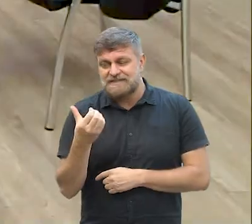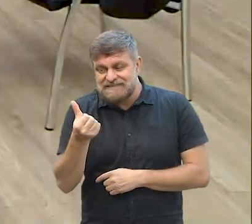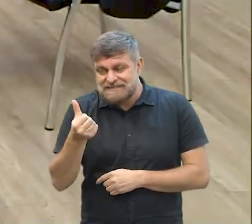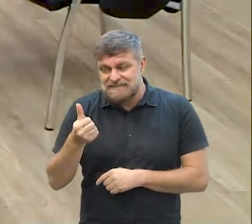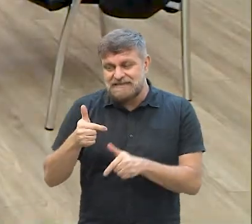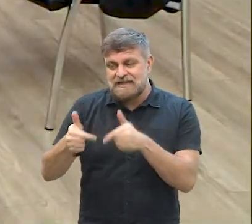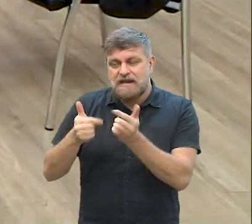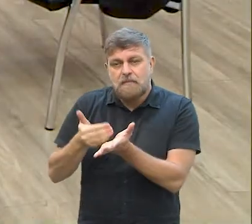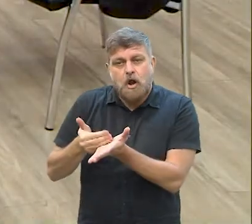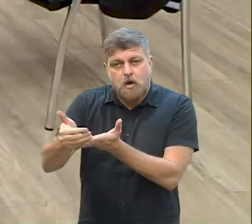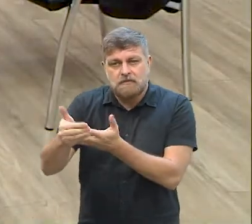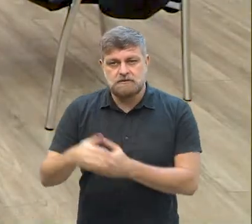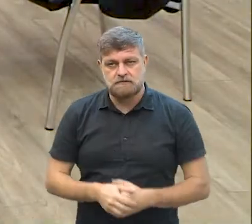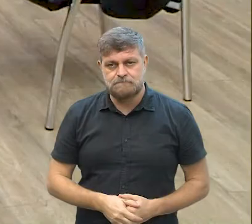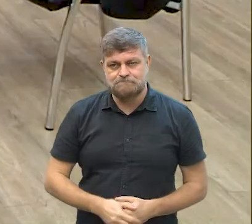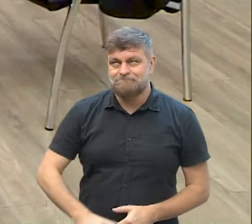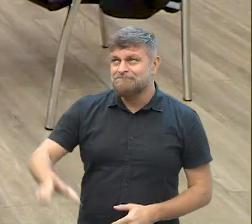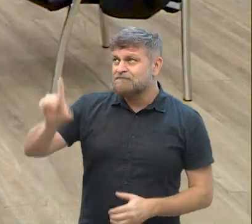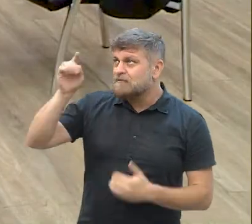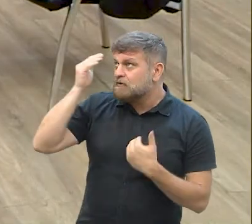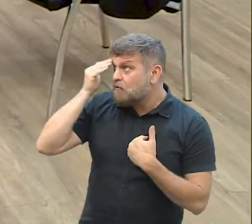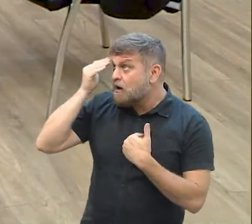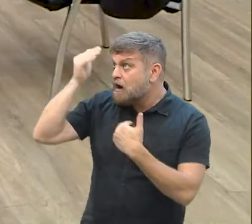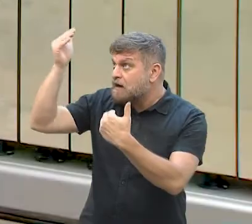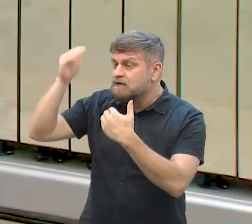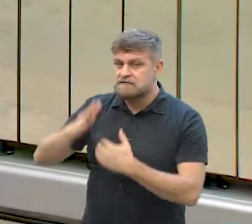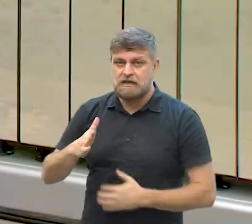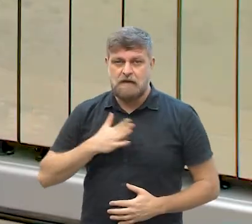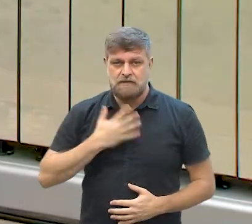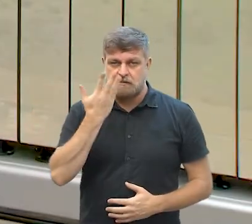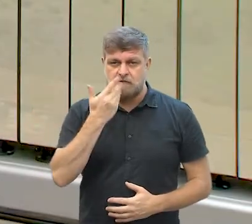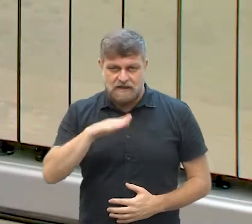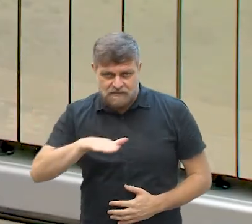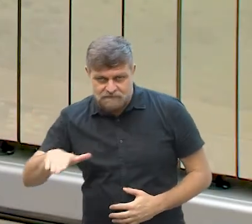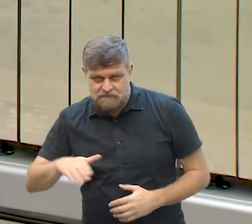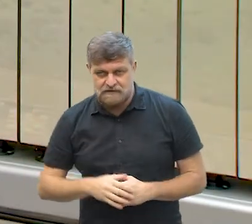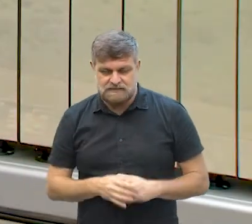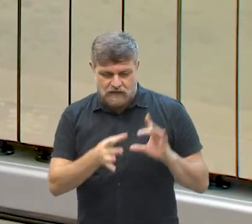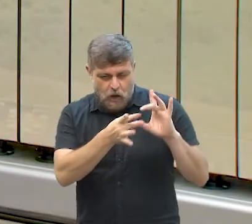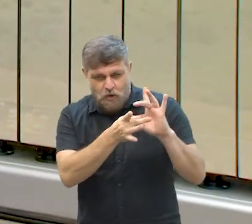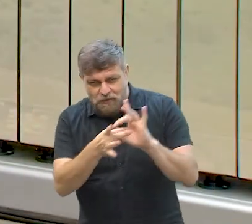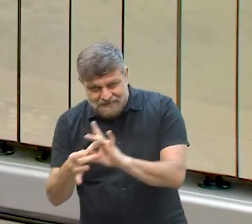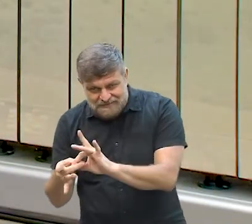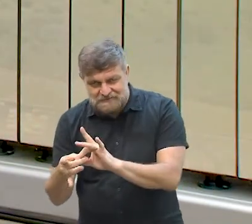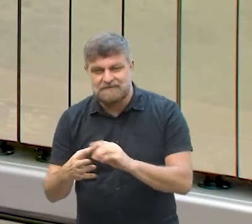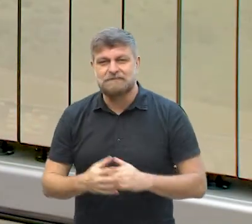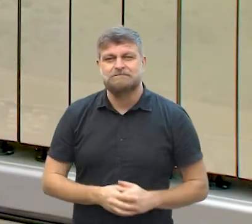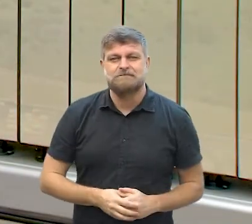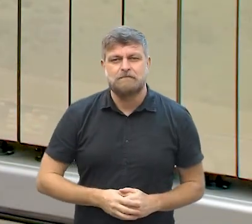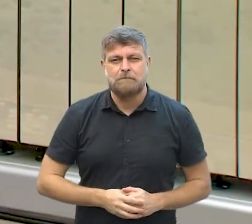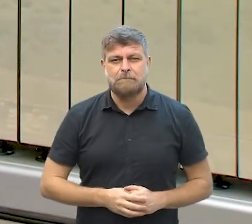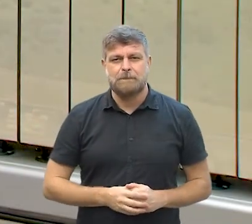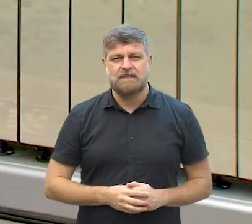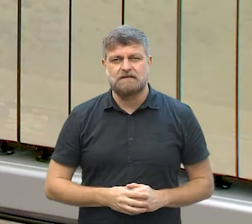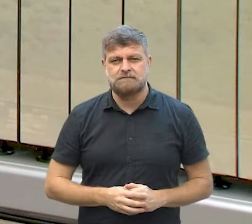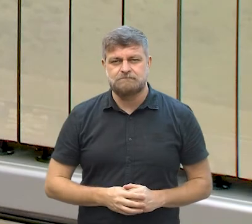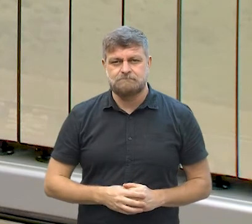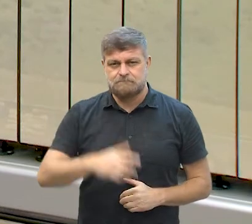nessa idade? Eu, graças a Deus, né, um pouquinho da minha infância, só para contar um pouco desse momento,